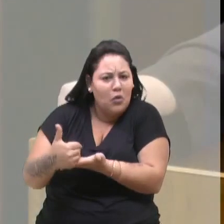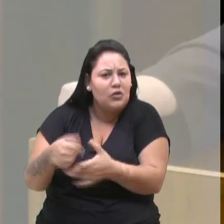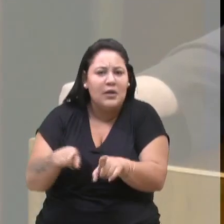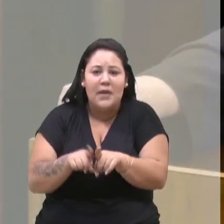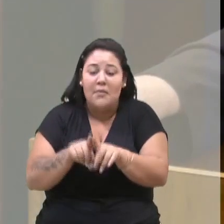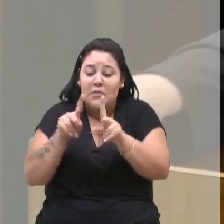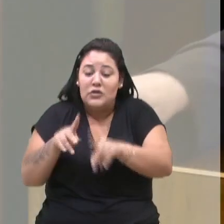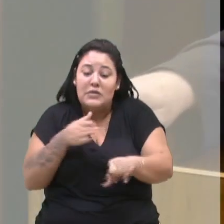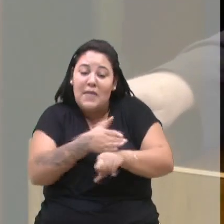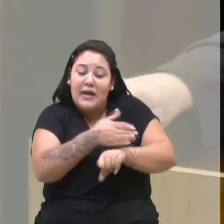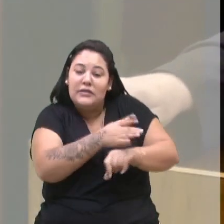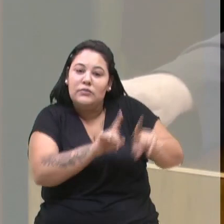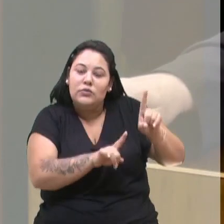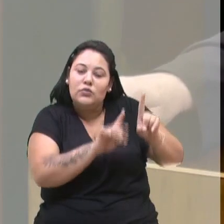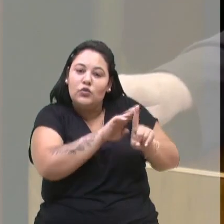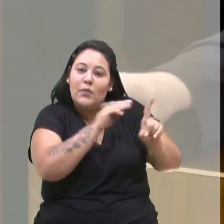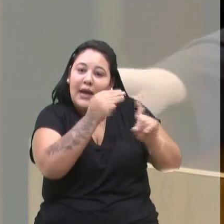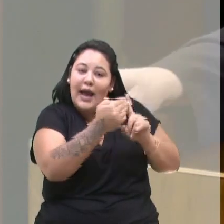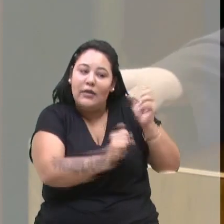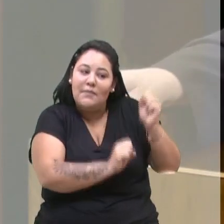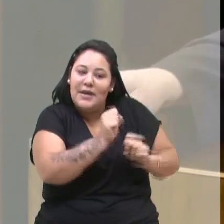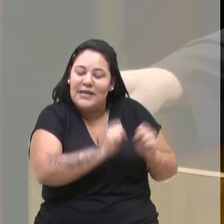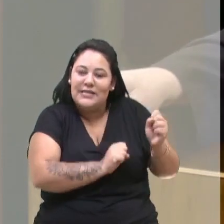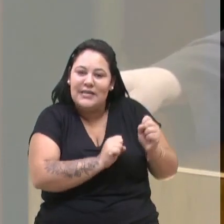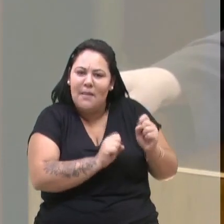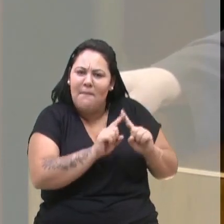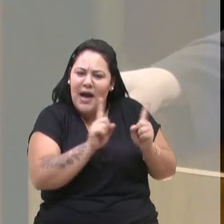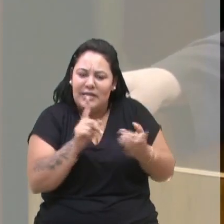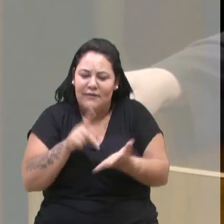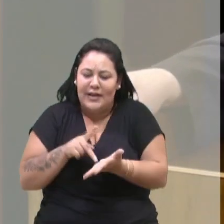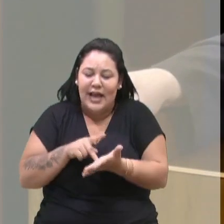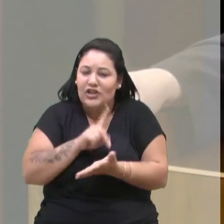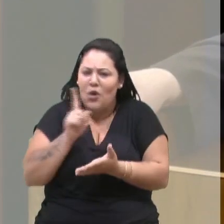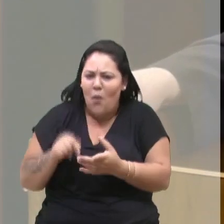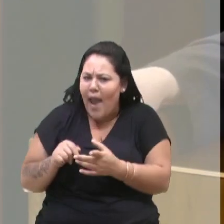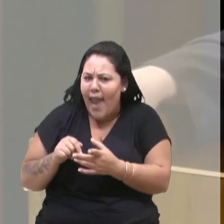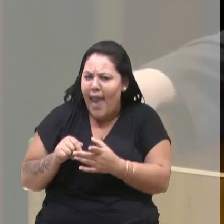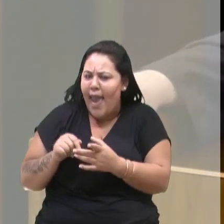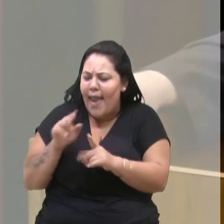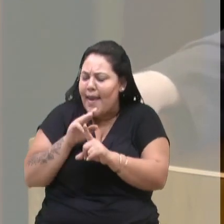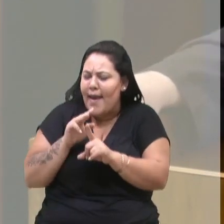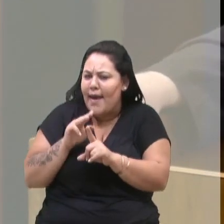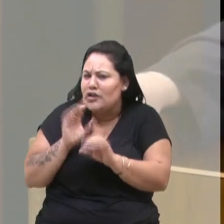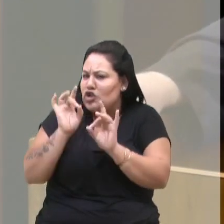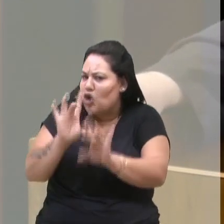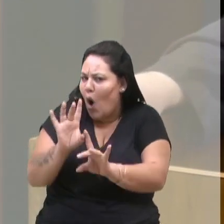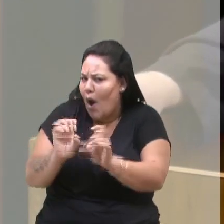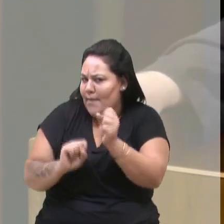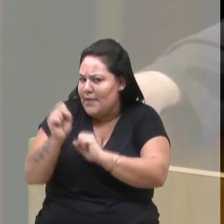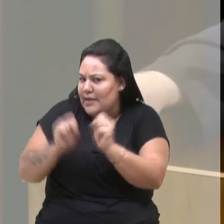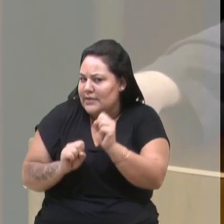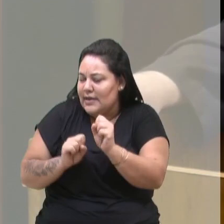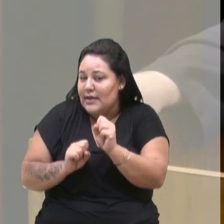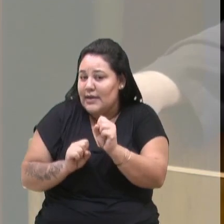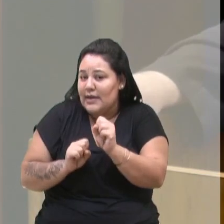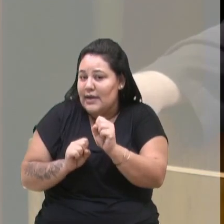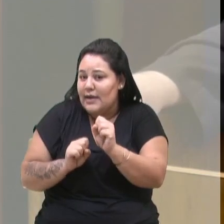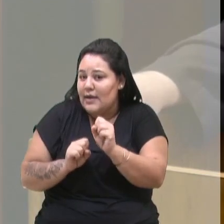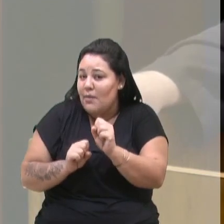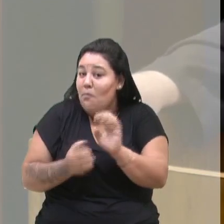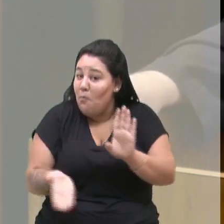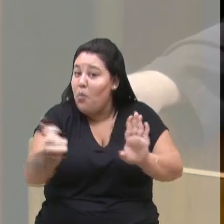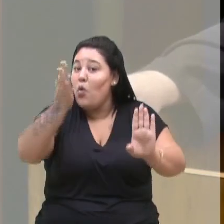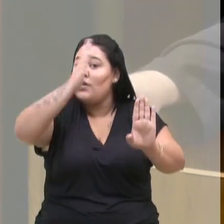no mercado de empresas, mas não são empresas, são pessoas. E, por trás de todo CNPJ, existe um CPF. E